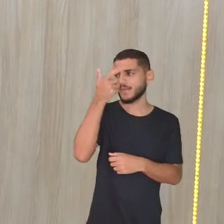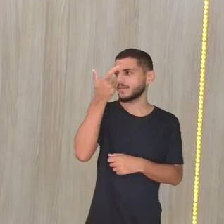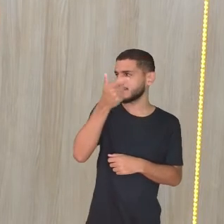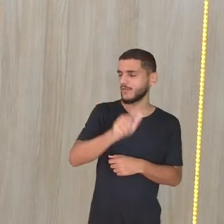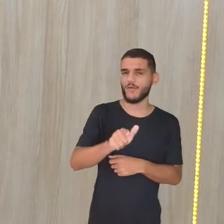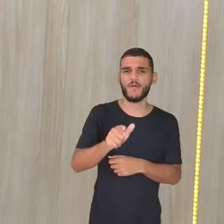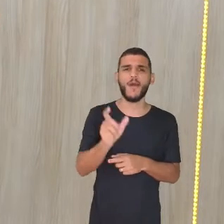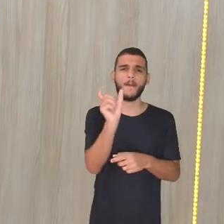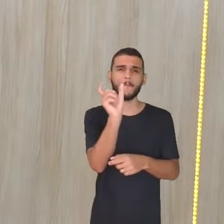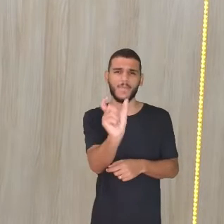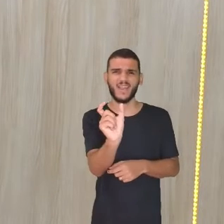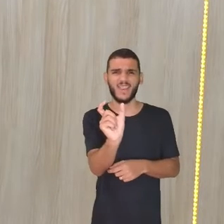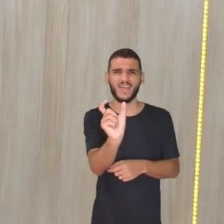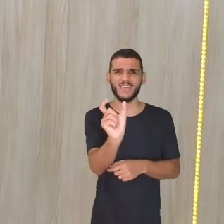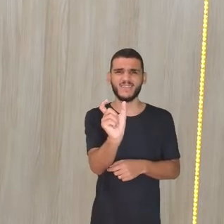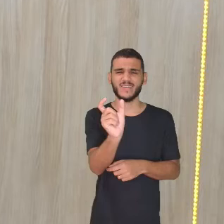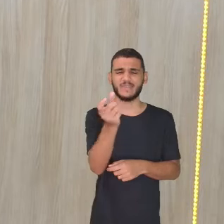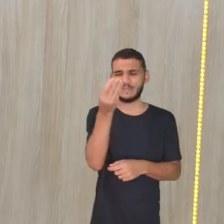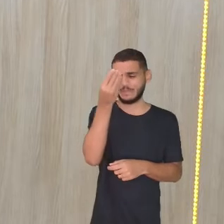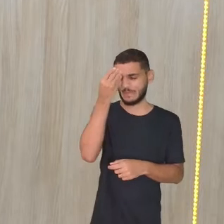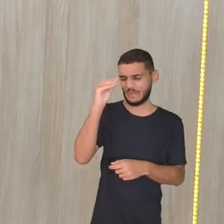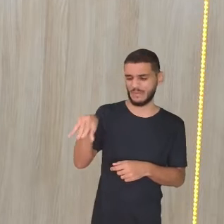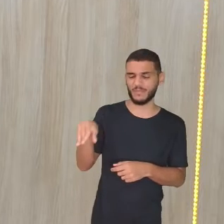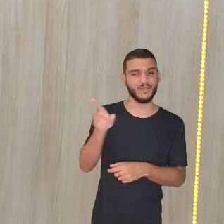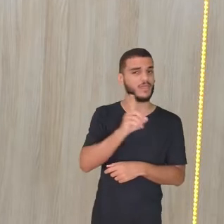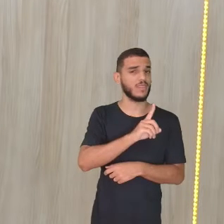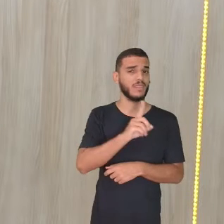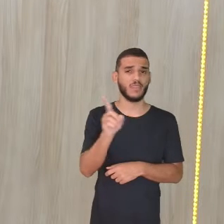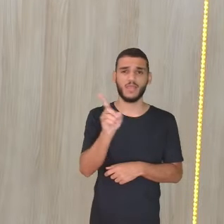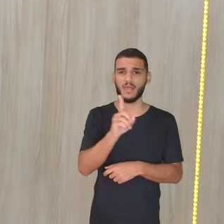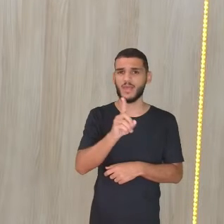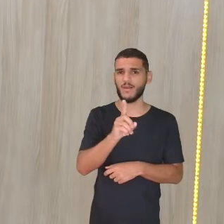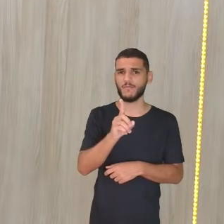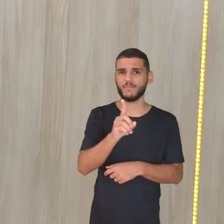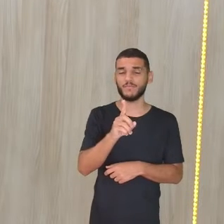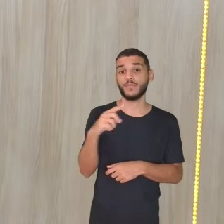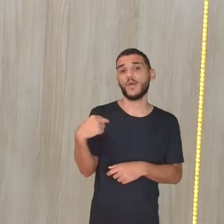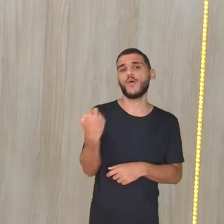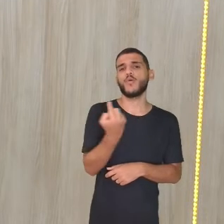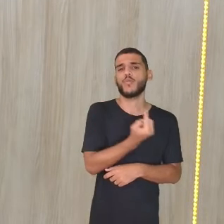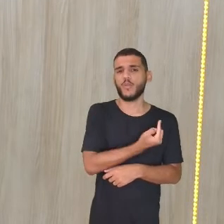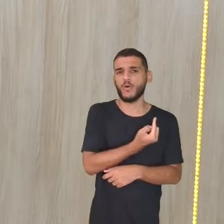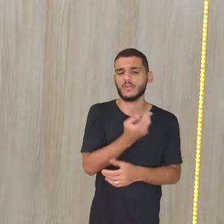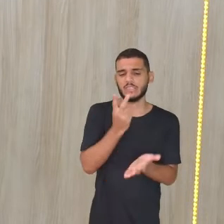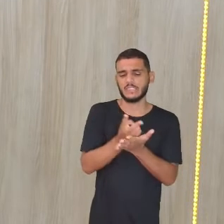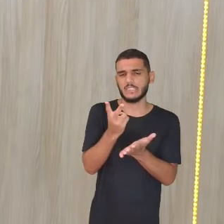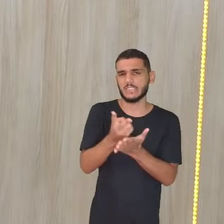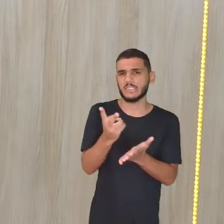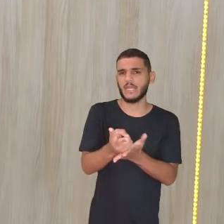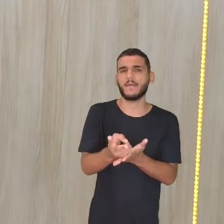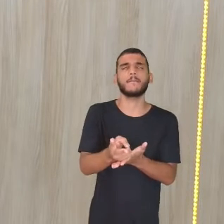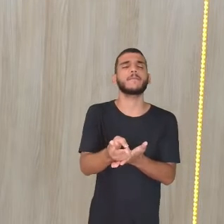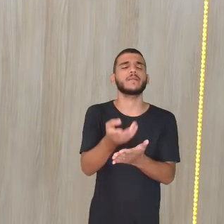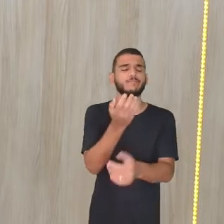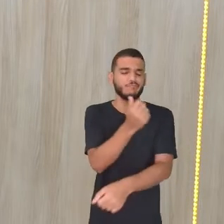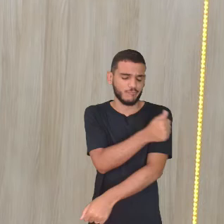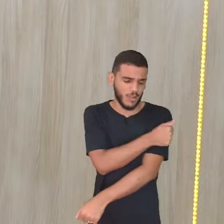palavra que deve ser rejeitada por nenhum de nós. Somos constantemente estudantes, não é?